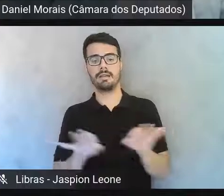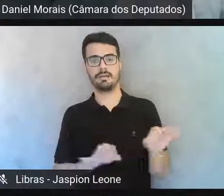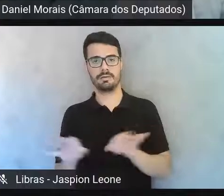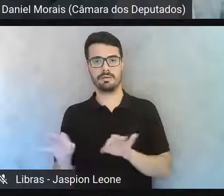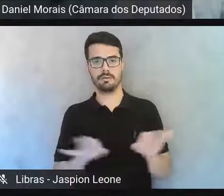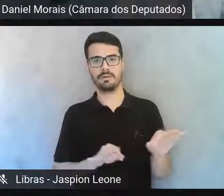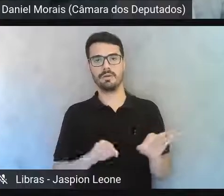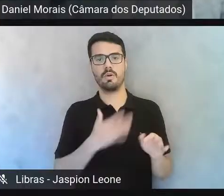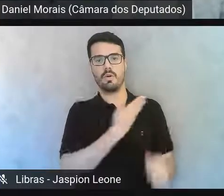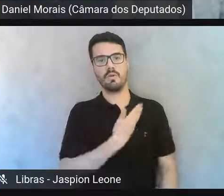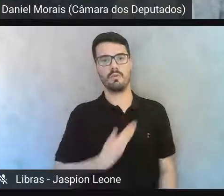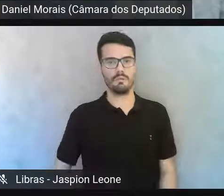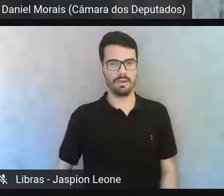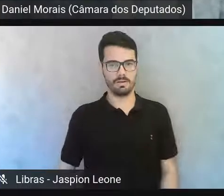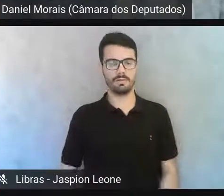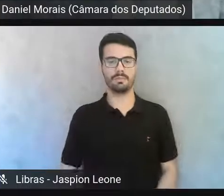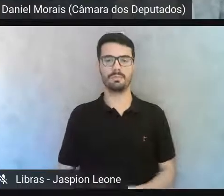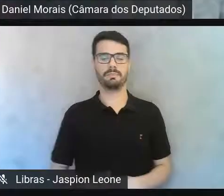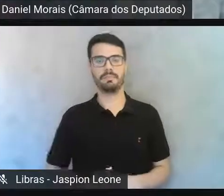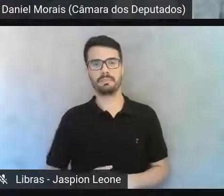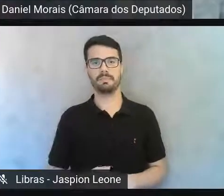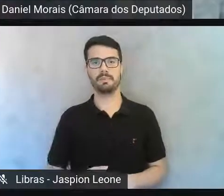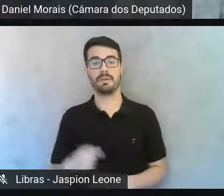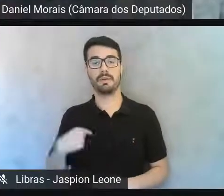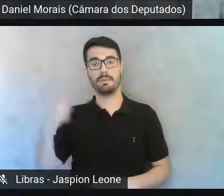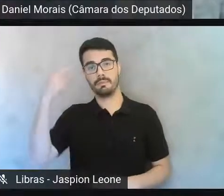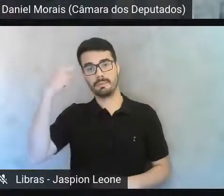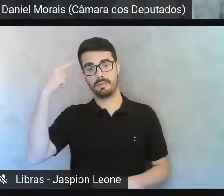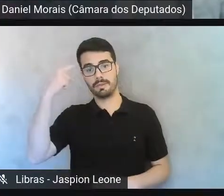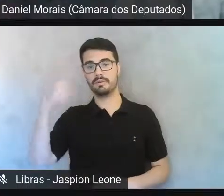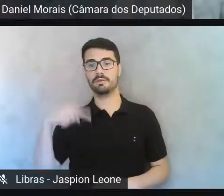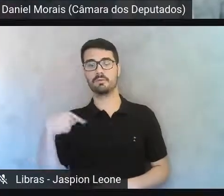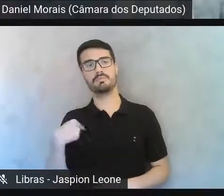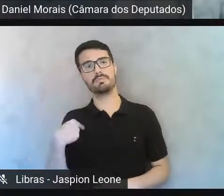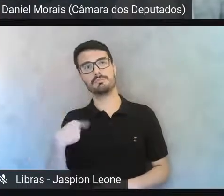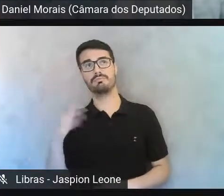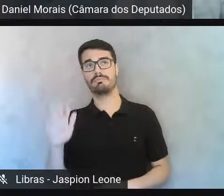que eu tenho de governo hoje. E acho que eu tenho